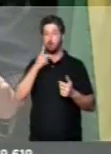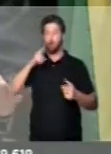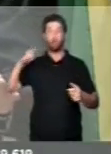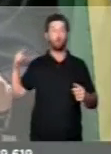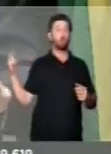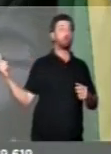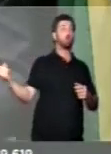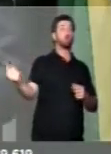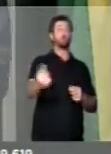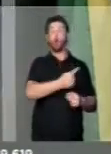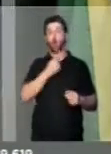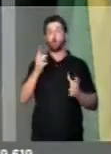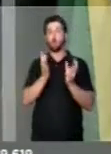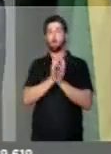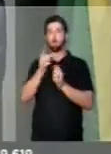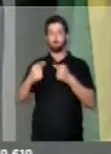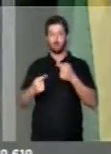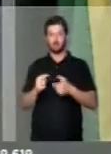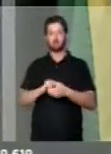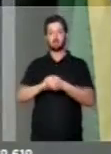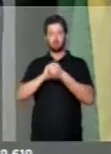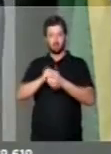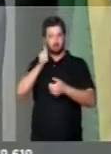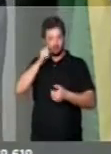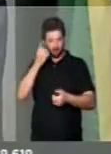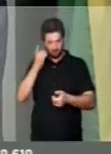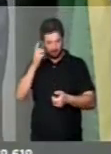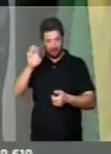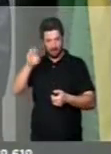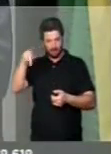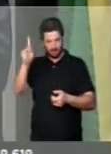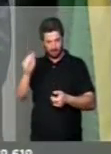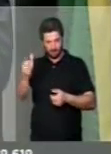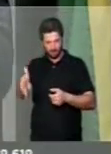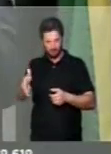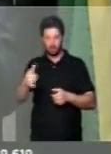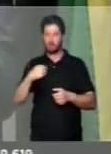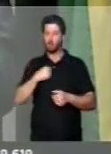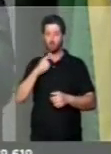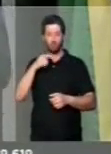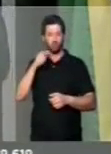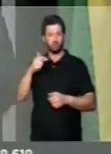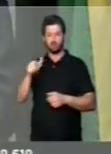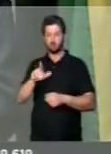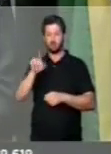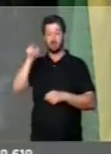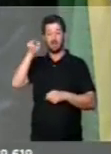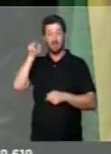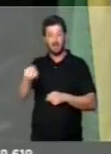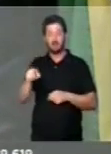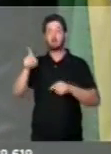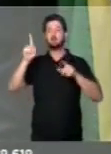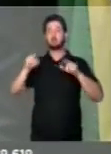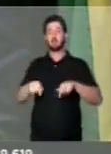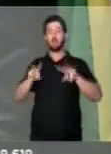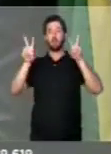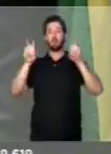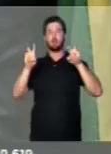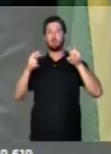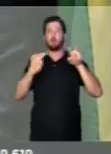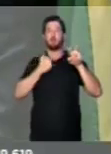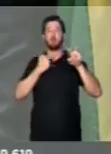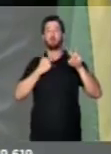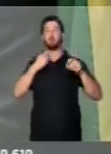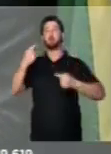todos os partidos, cumprimentando a deputada Érica Cocai, não tenho dúvida que esta é uma matéria que não pode